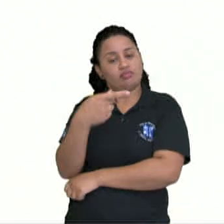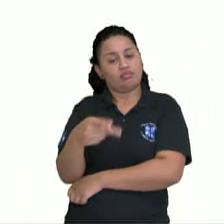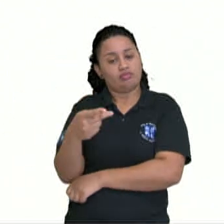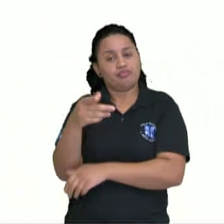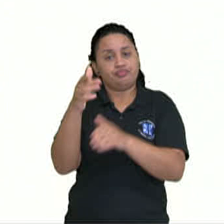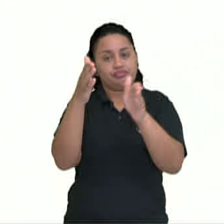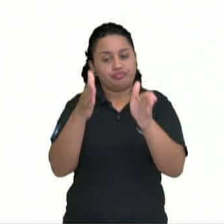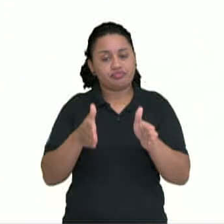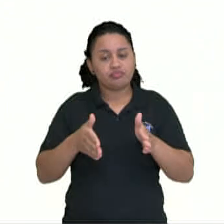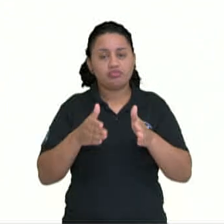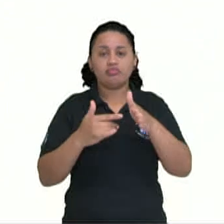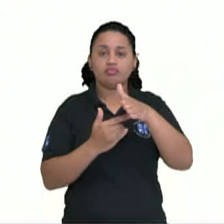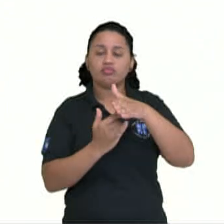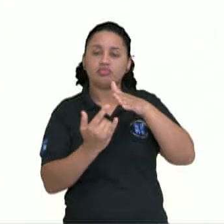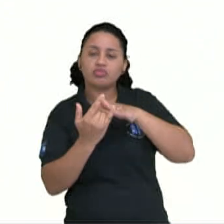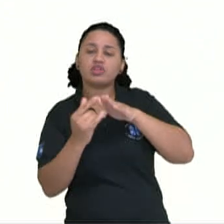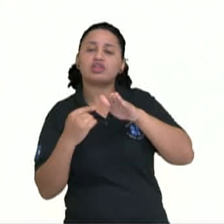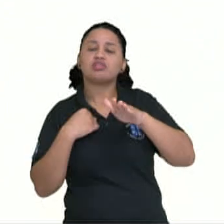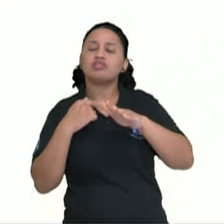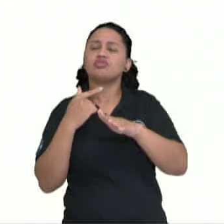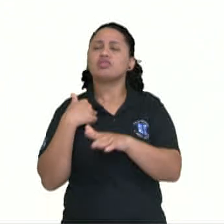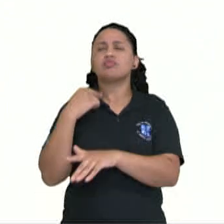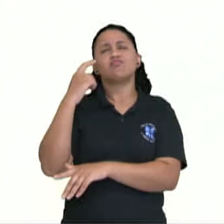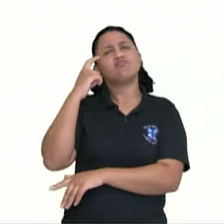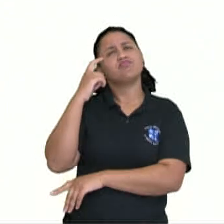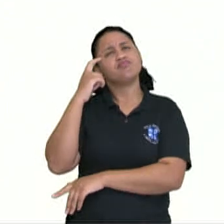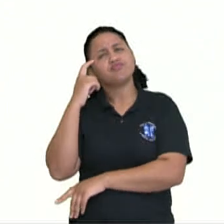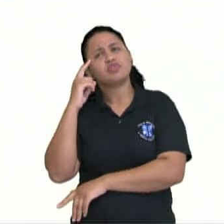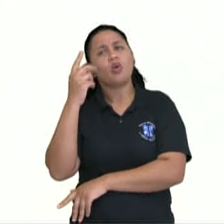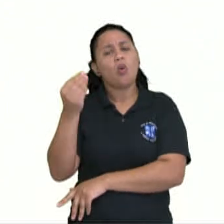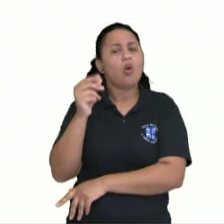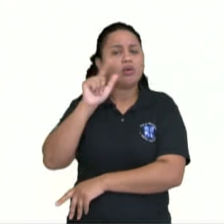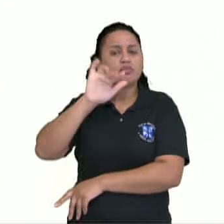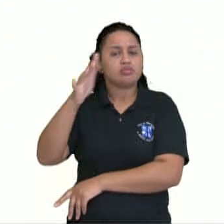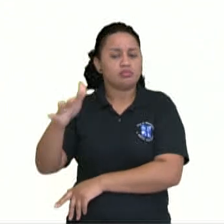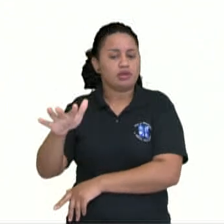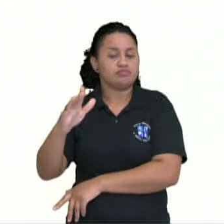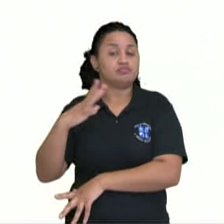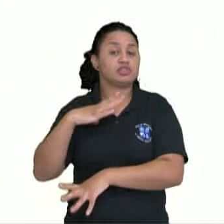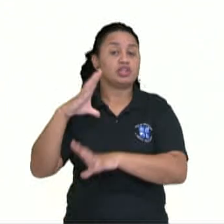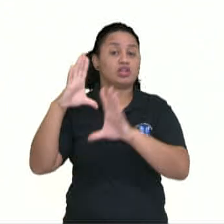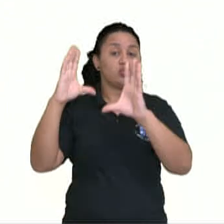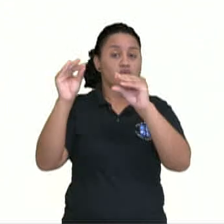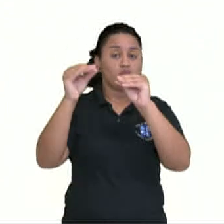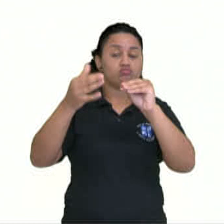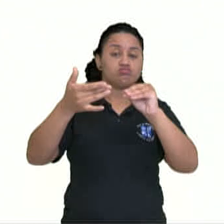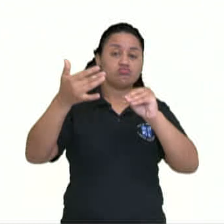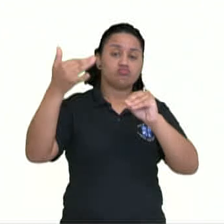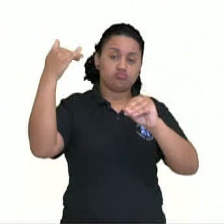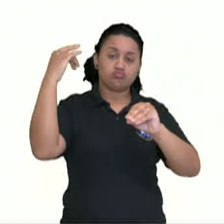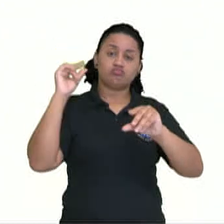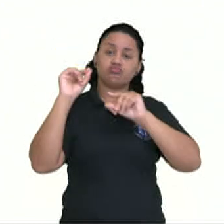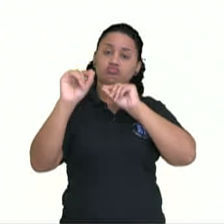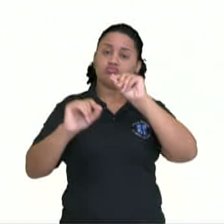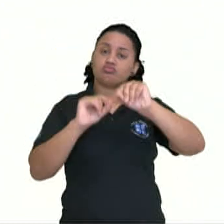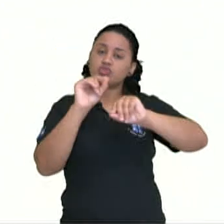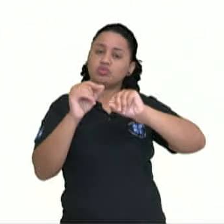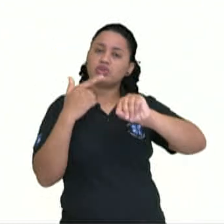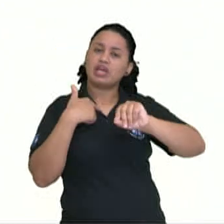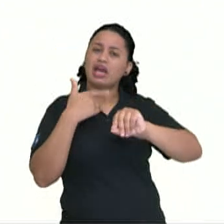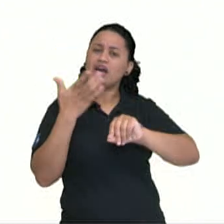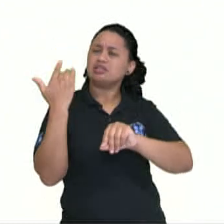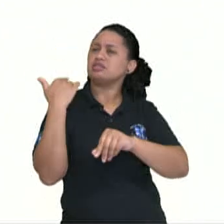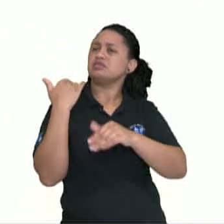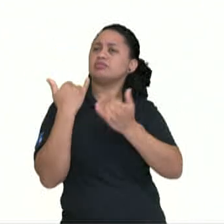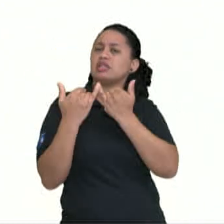se estendia o mistério do mar-oceano. Nas noites, diante eram de um verde